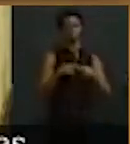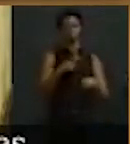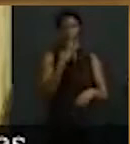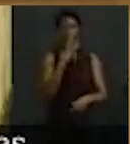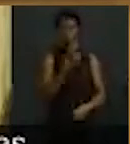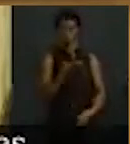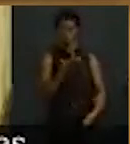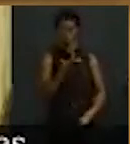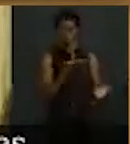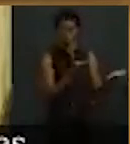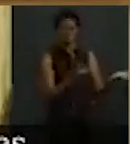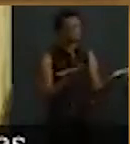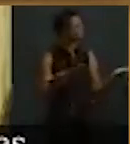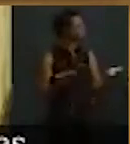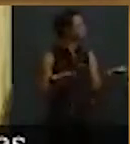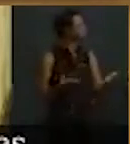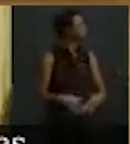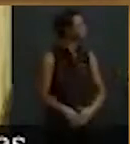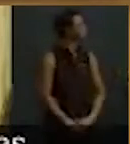palavra.